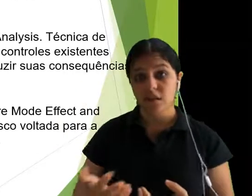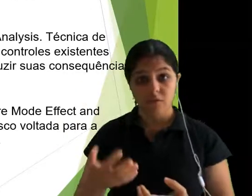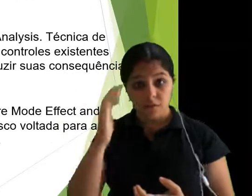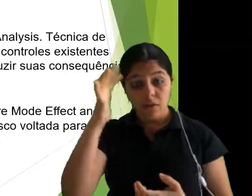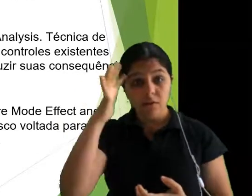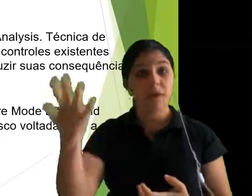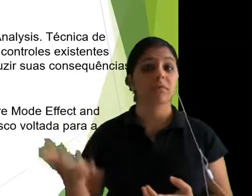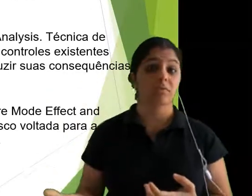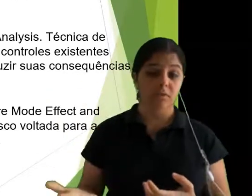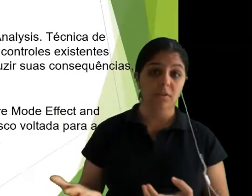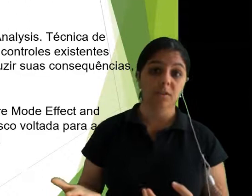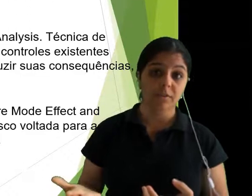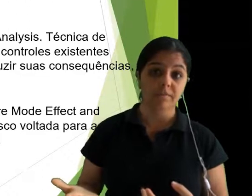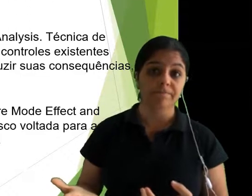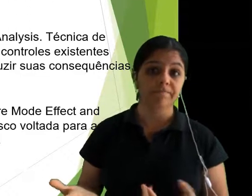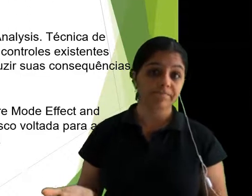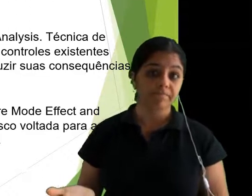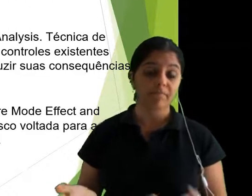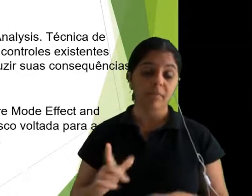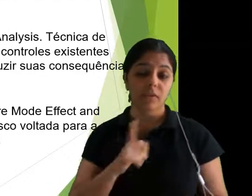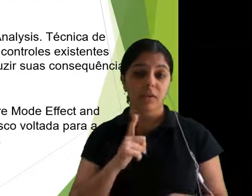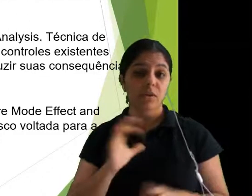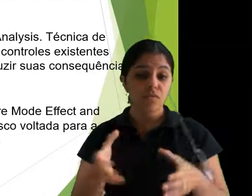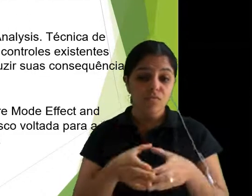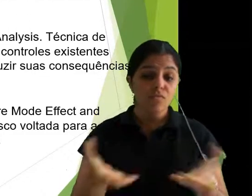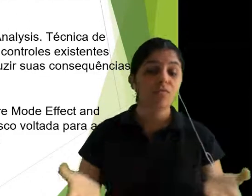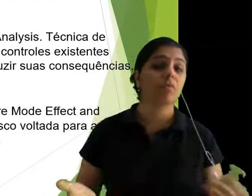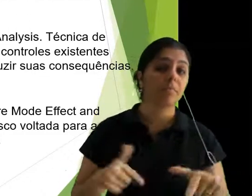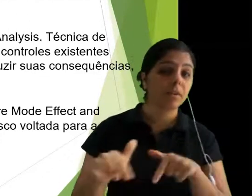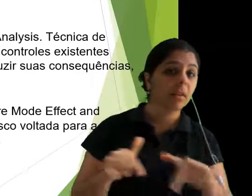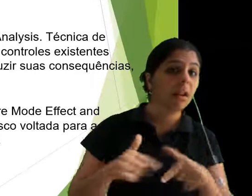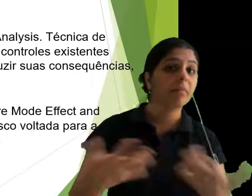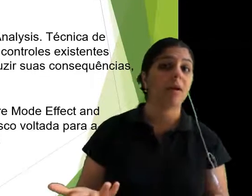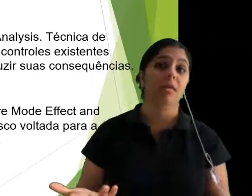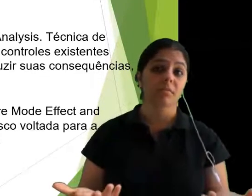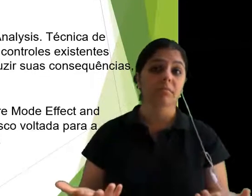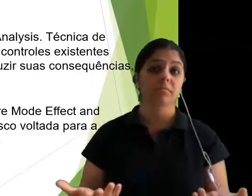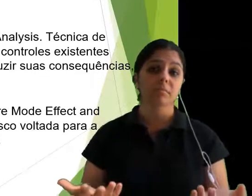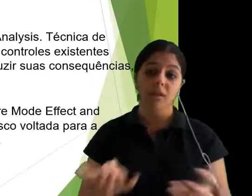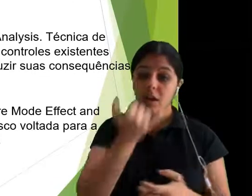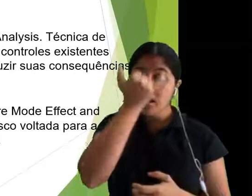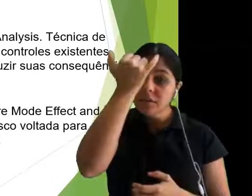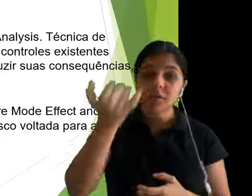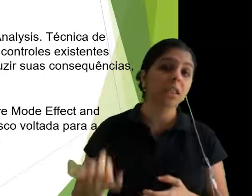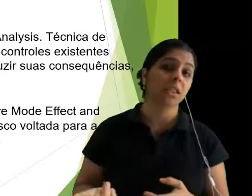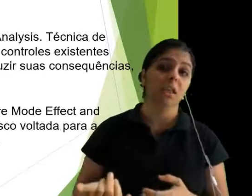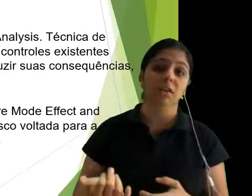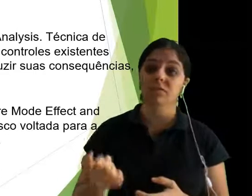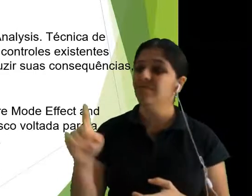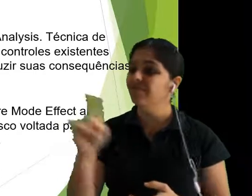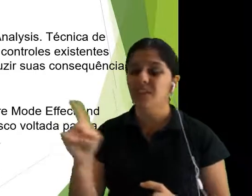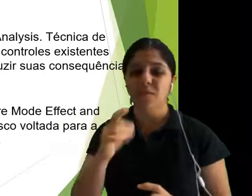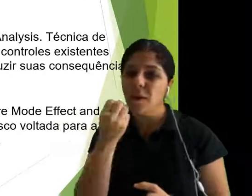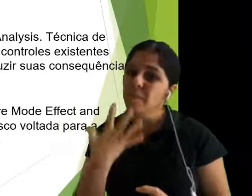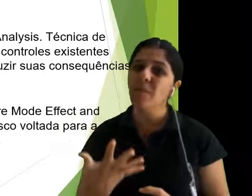aí você atuar em cima e evitar que um novo acidente ocorra. Como eu disse, acidente, gente, é sempre prejuízo,